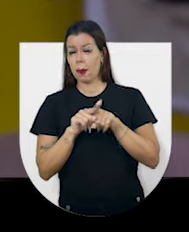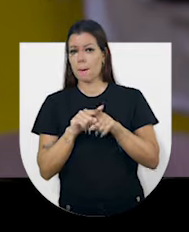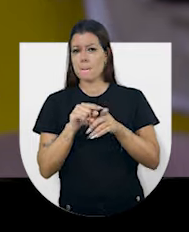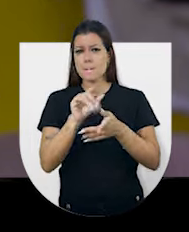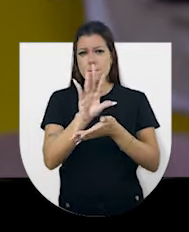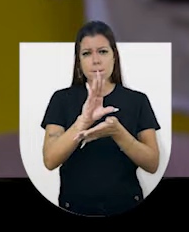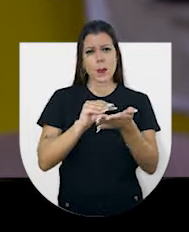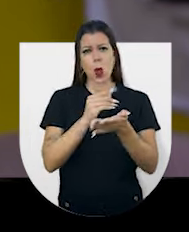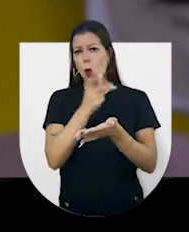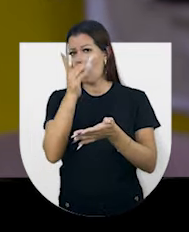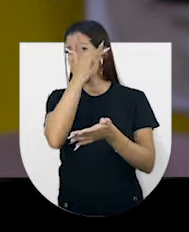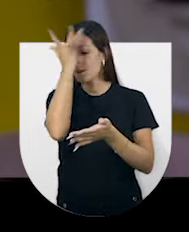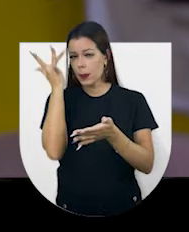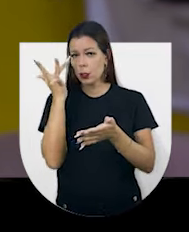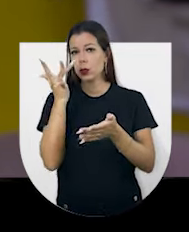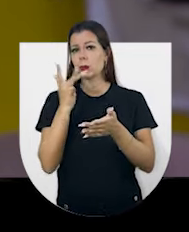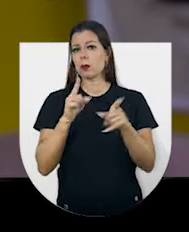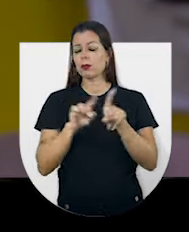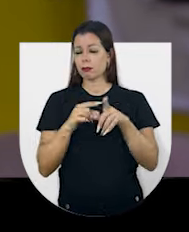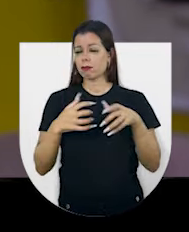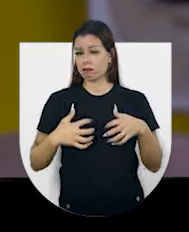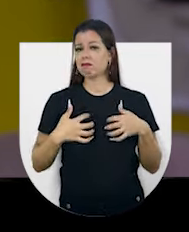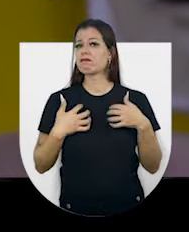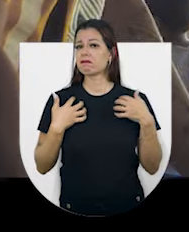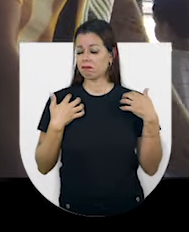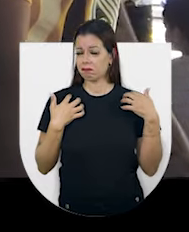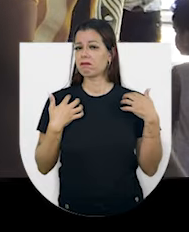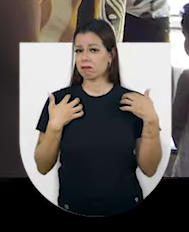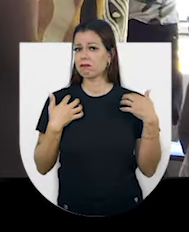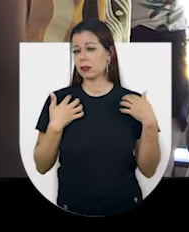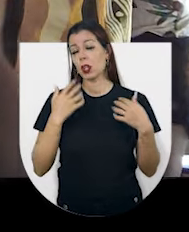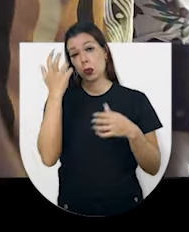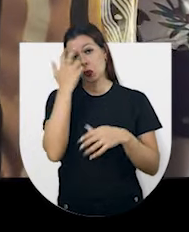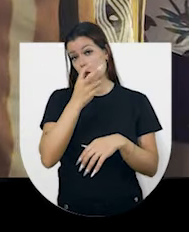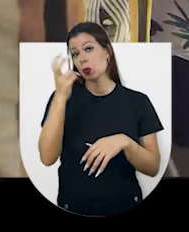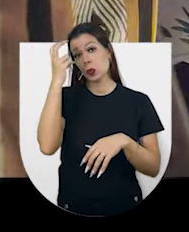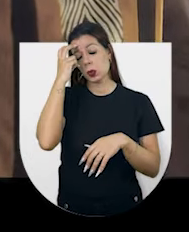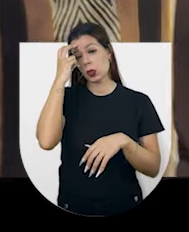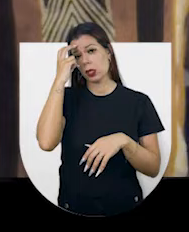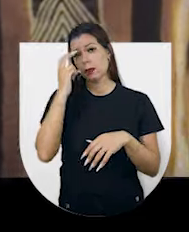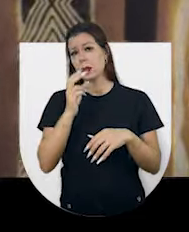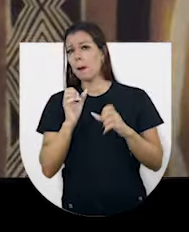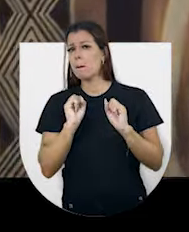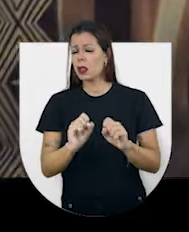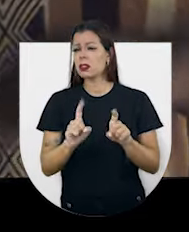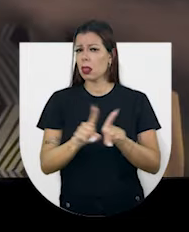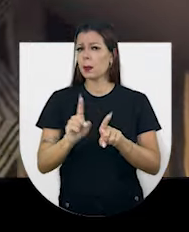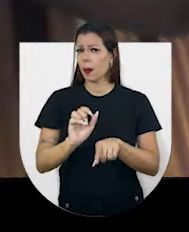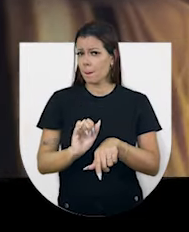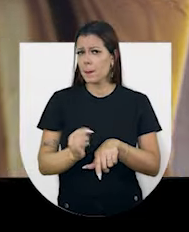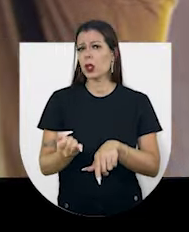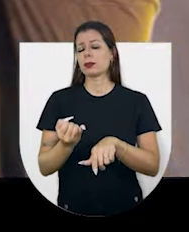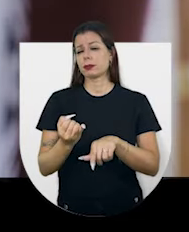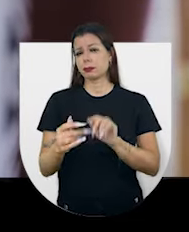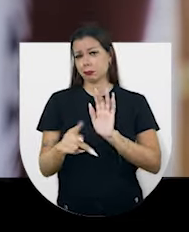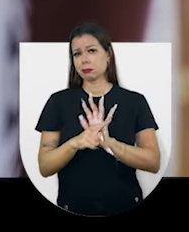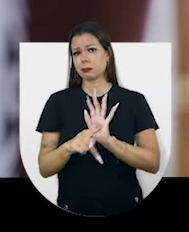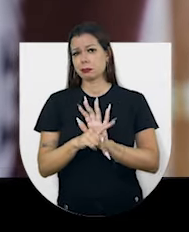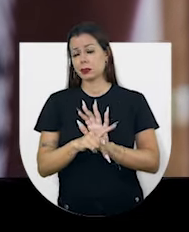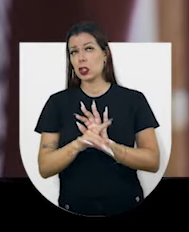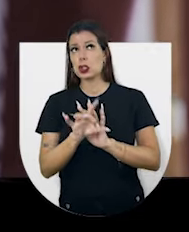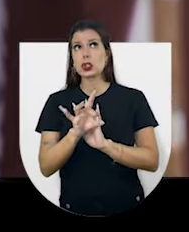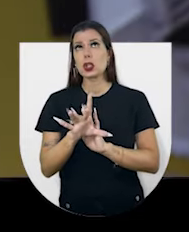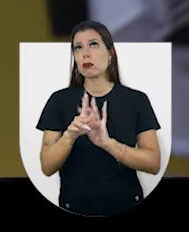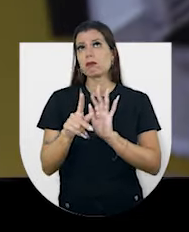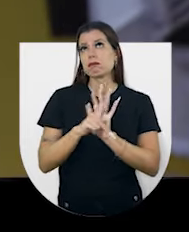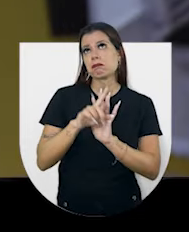é para inspirar outros indígenas e terem orgulho da nossa cultura, eu possa ter mais oportunidade,